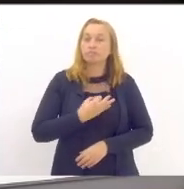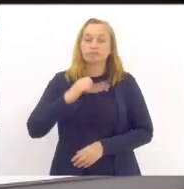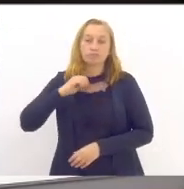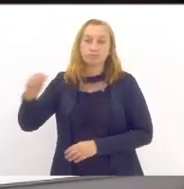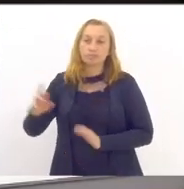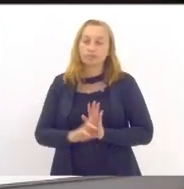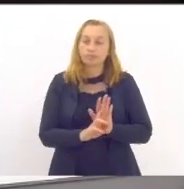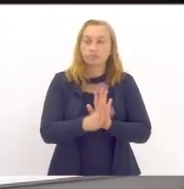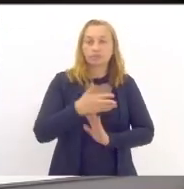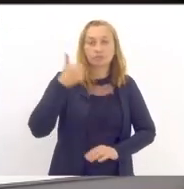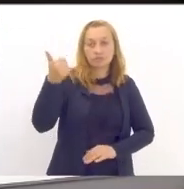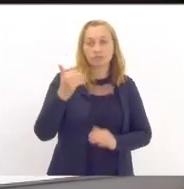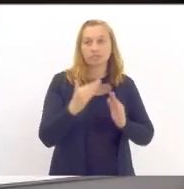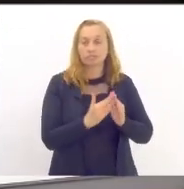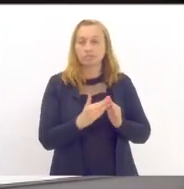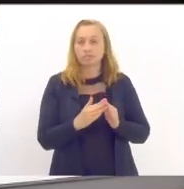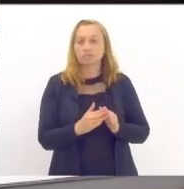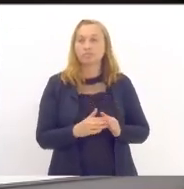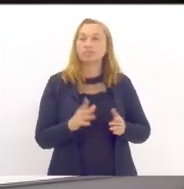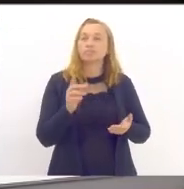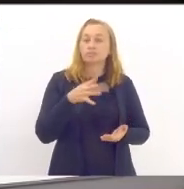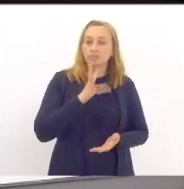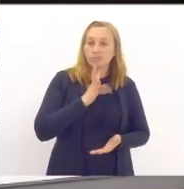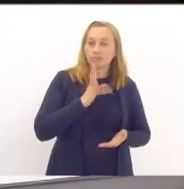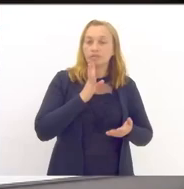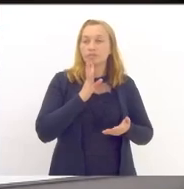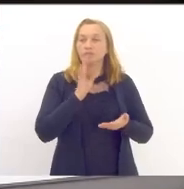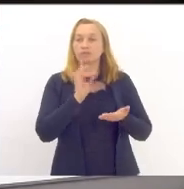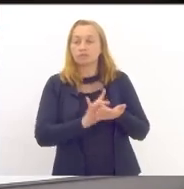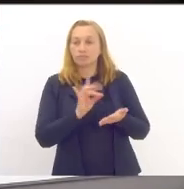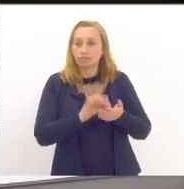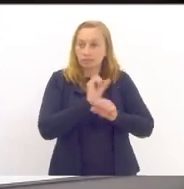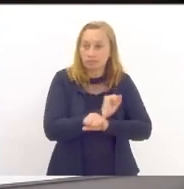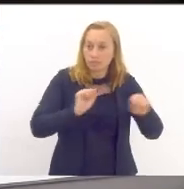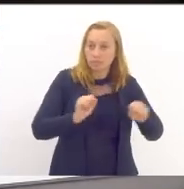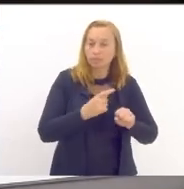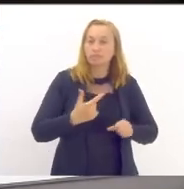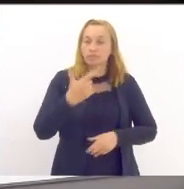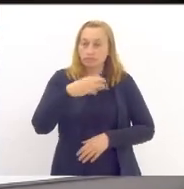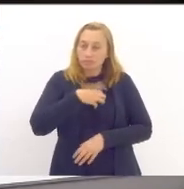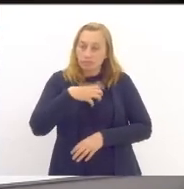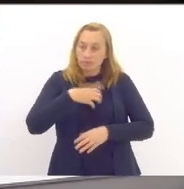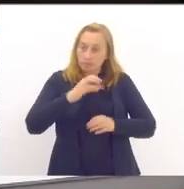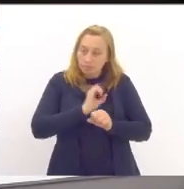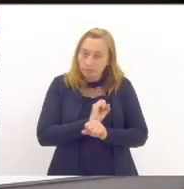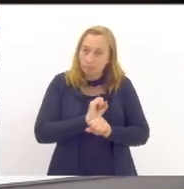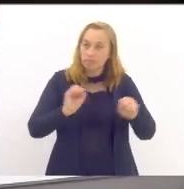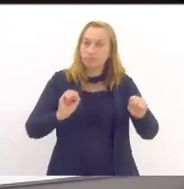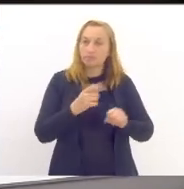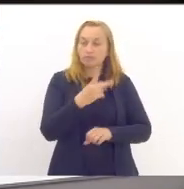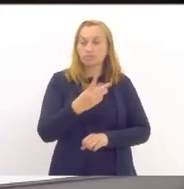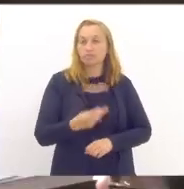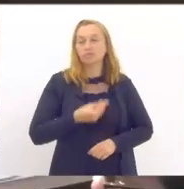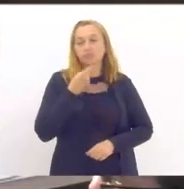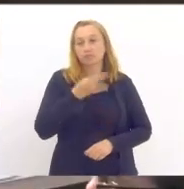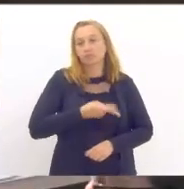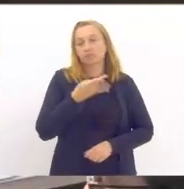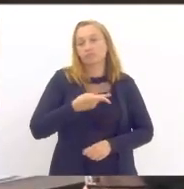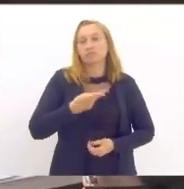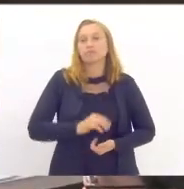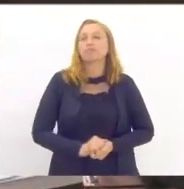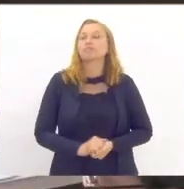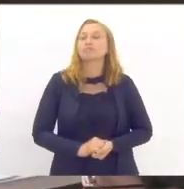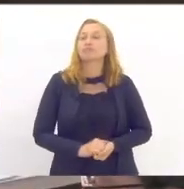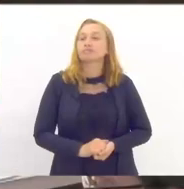de melhor há nessa casa. Conhecereis a verdade, ela vos libertará, e eu me sinto liberto pelas tuas palavras.